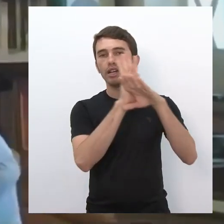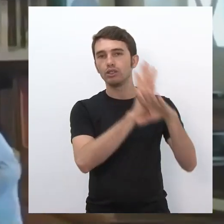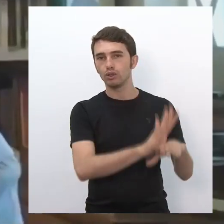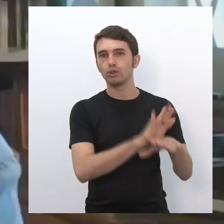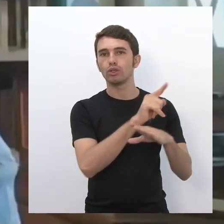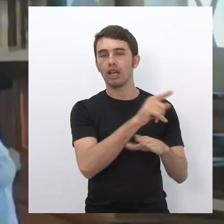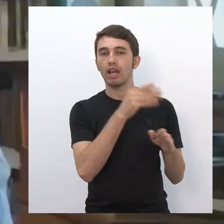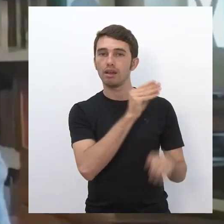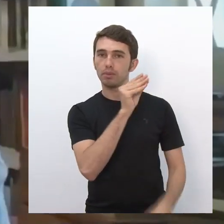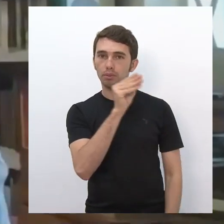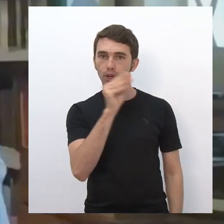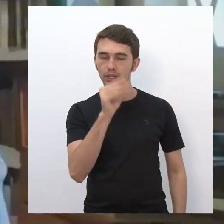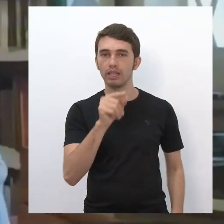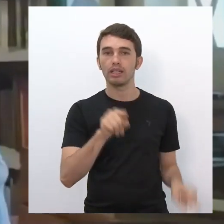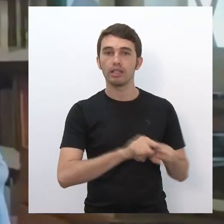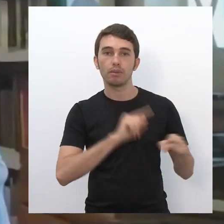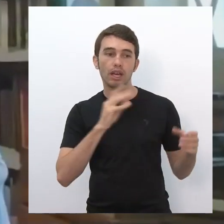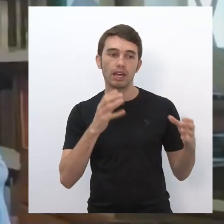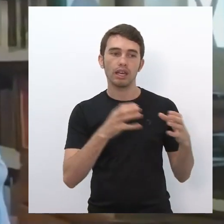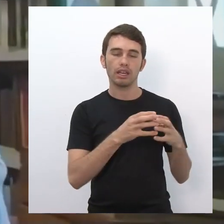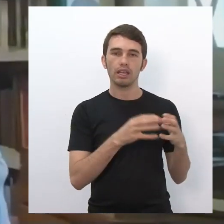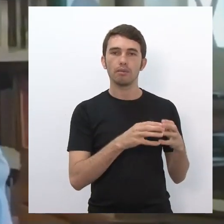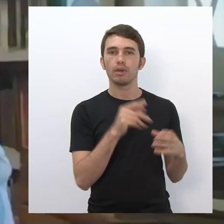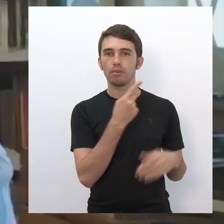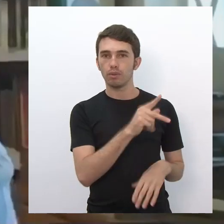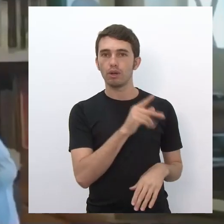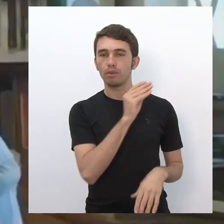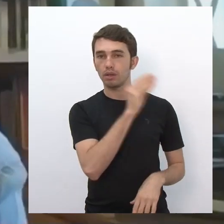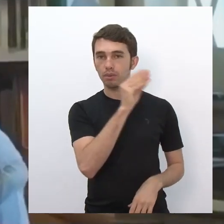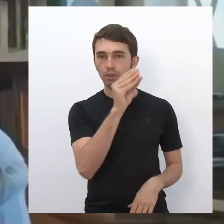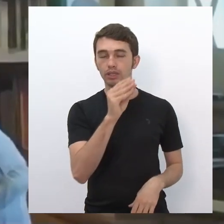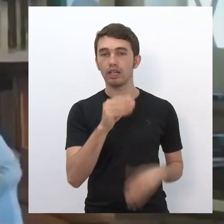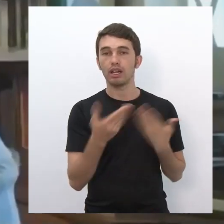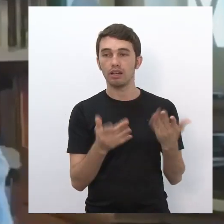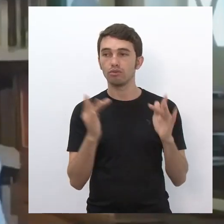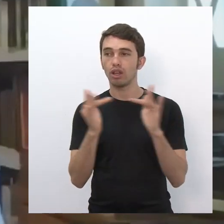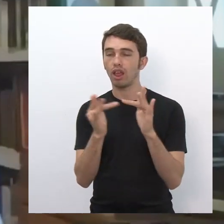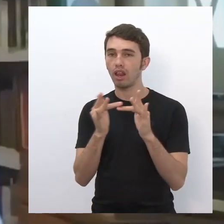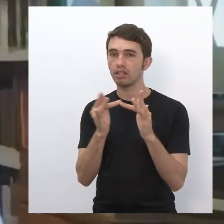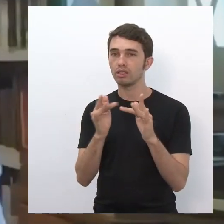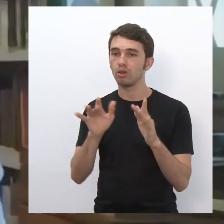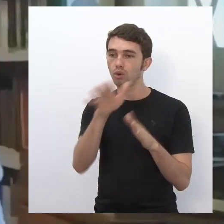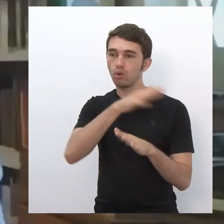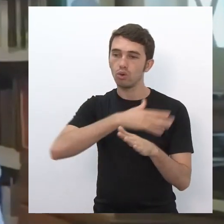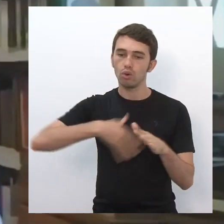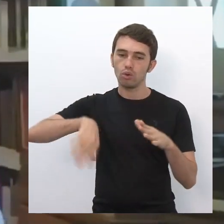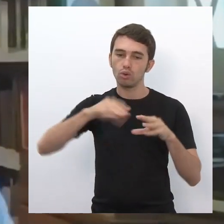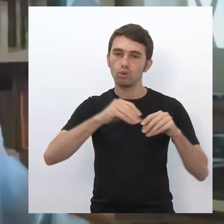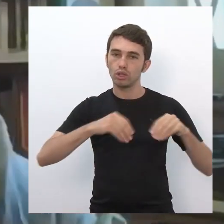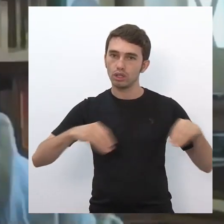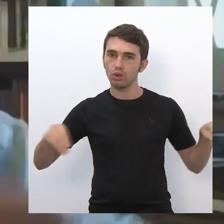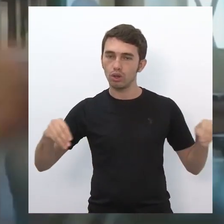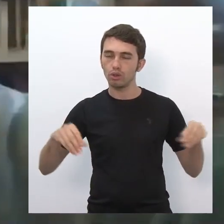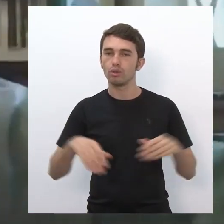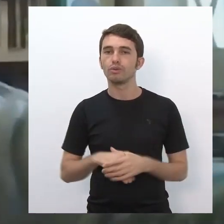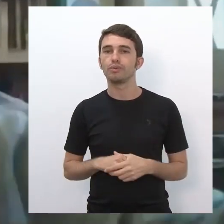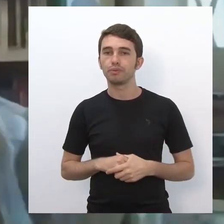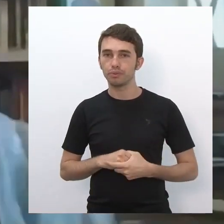a biblioteca e as equipes da biblioteca na sua relação com o território, né?